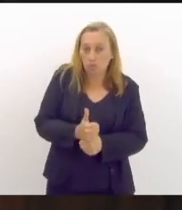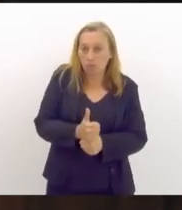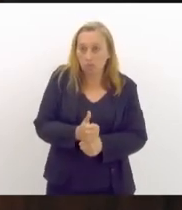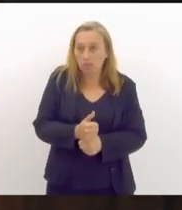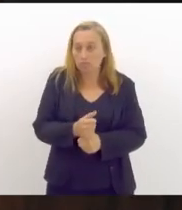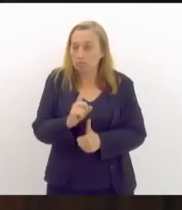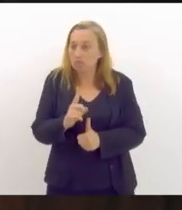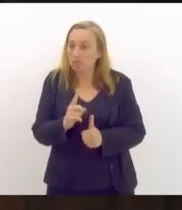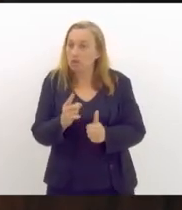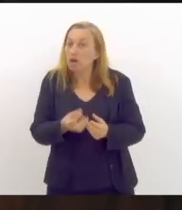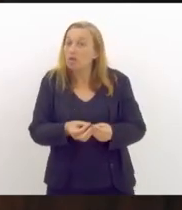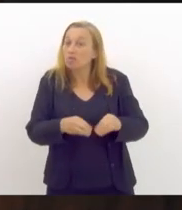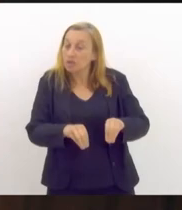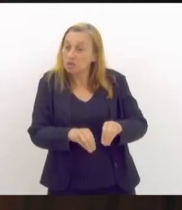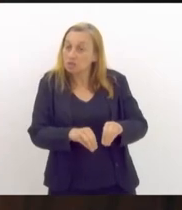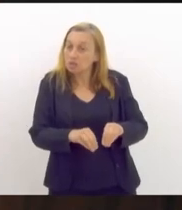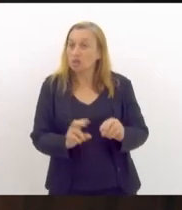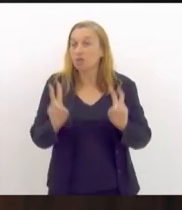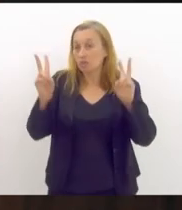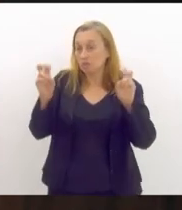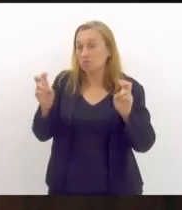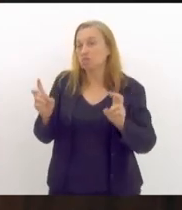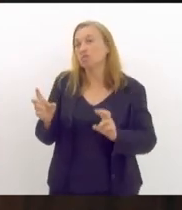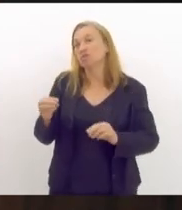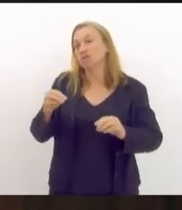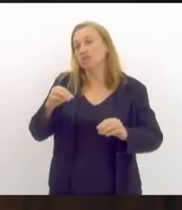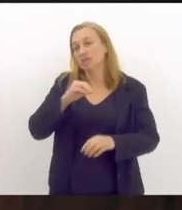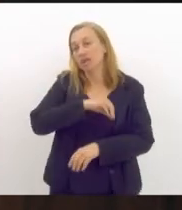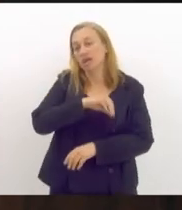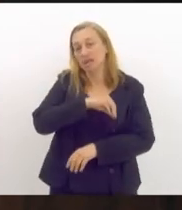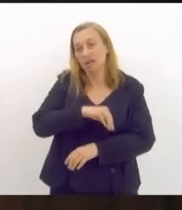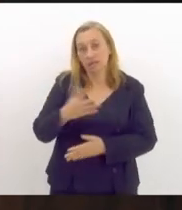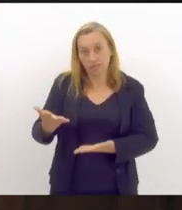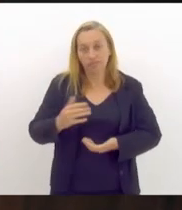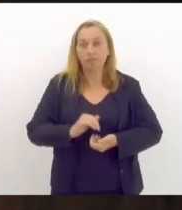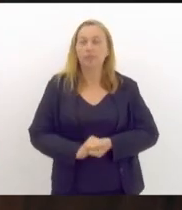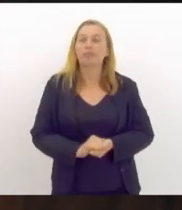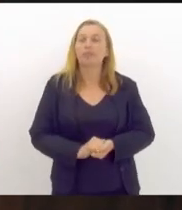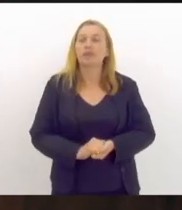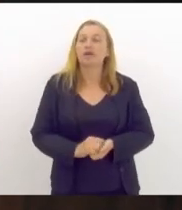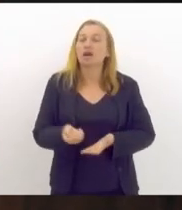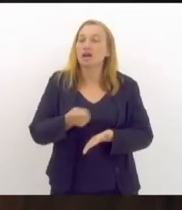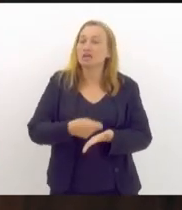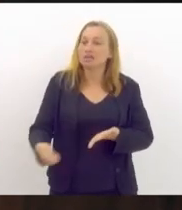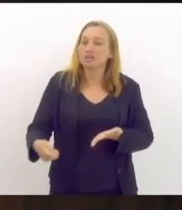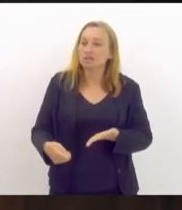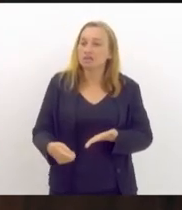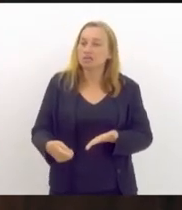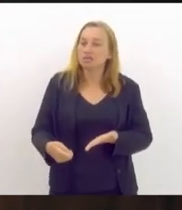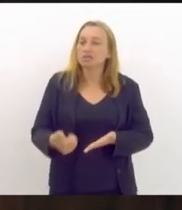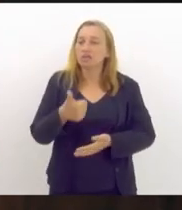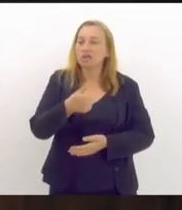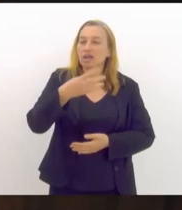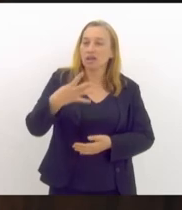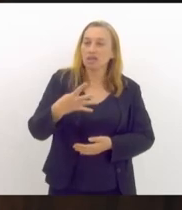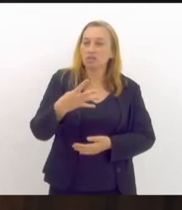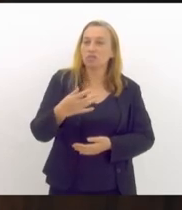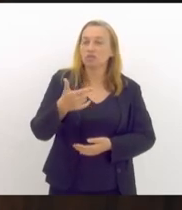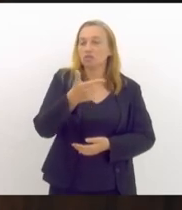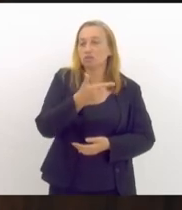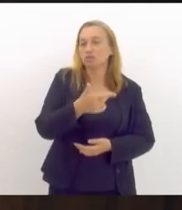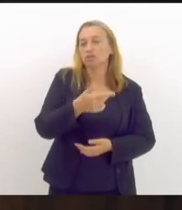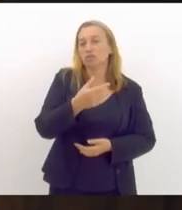isso não venha implicar Nas questões salariais dos mesmos assinado em 14/02 de 23